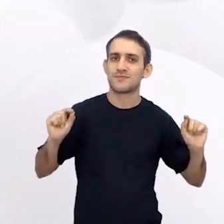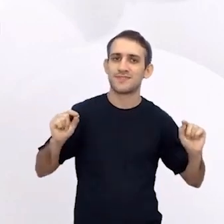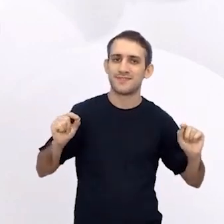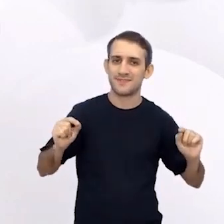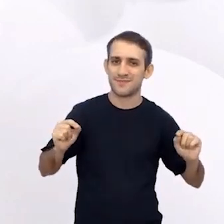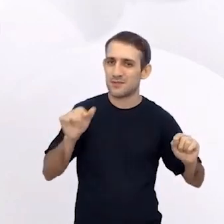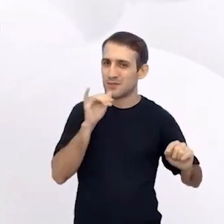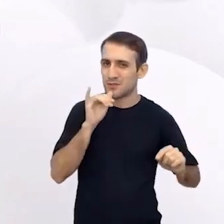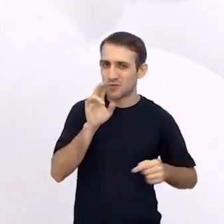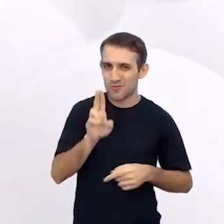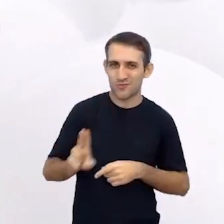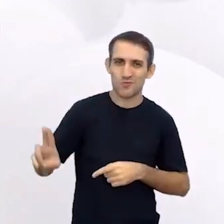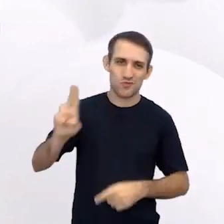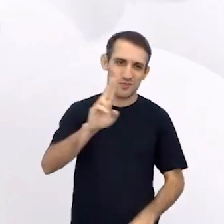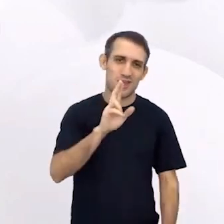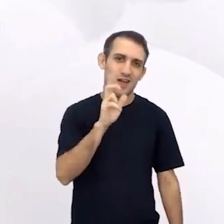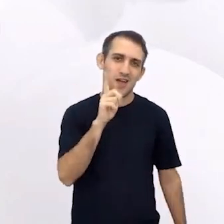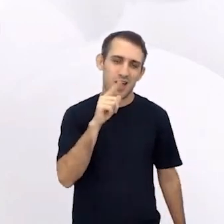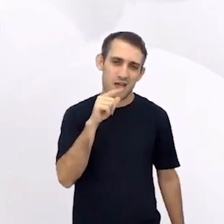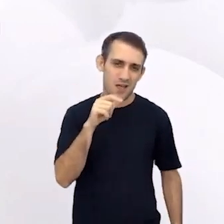gasto de água, né?